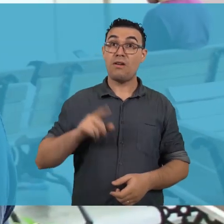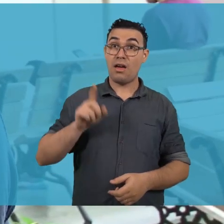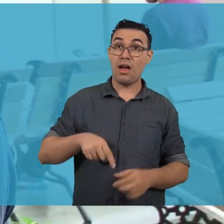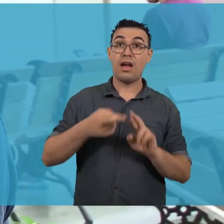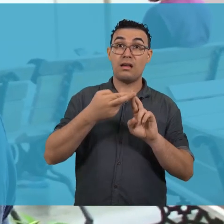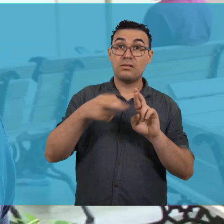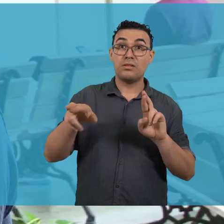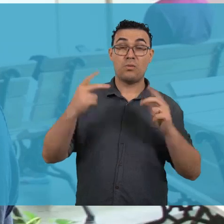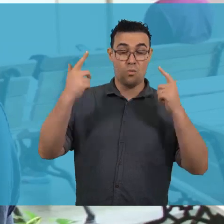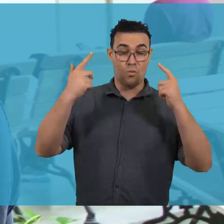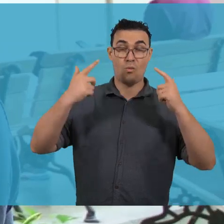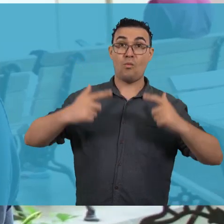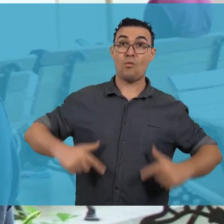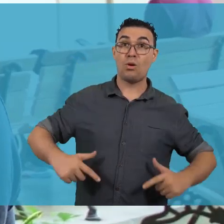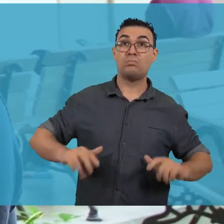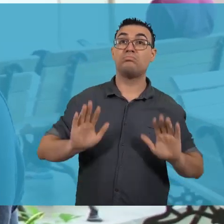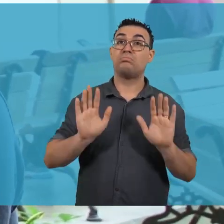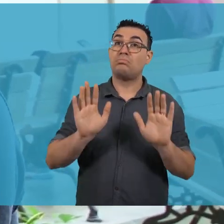estado laico,